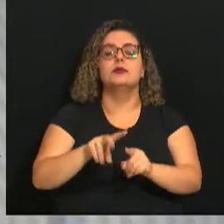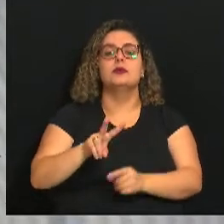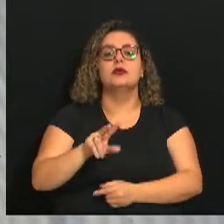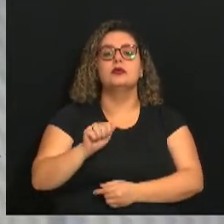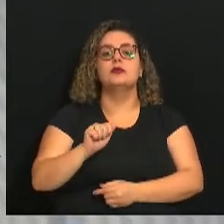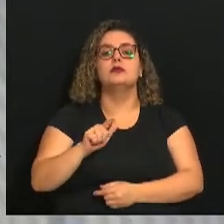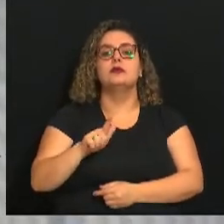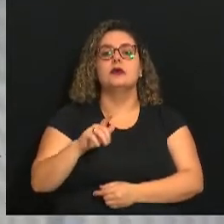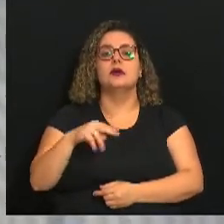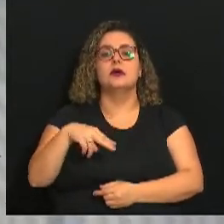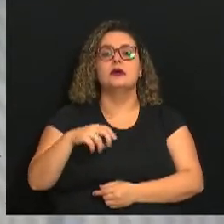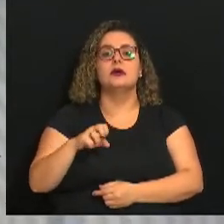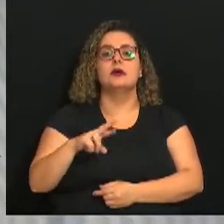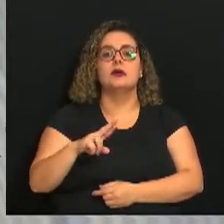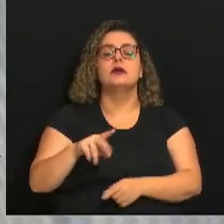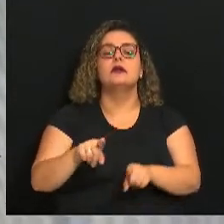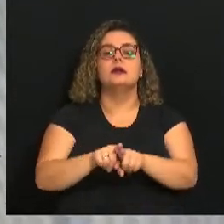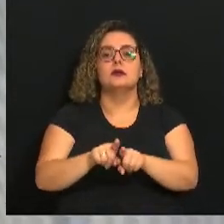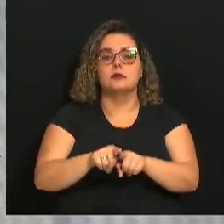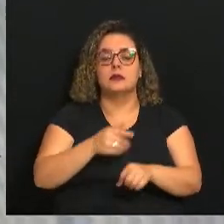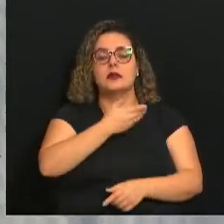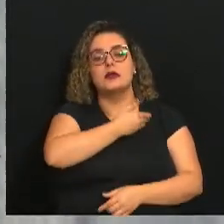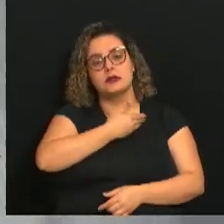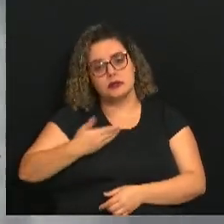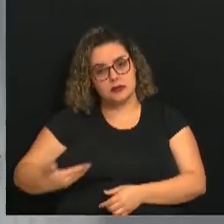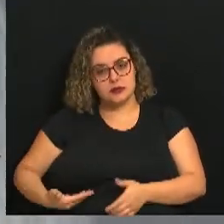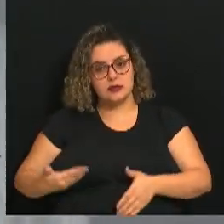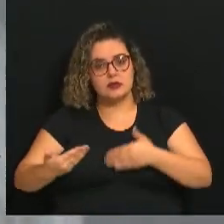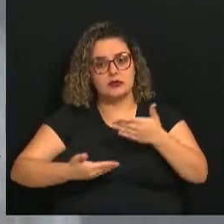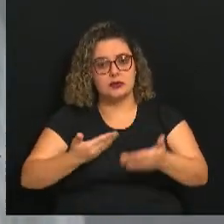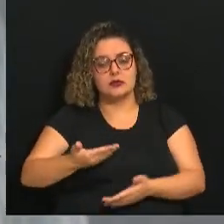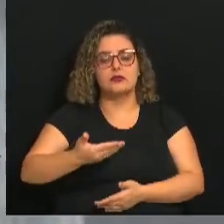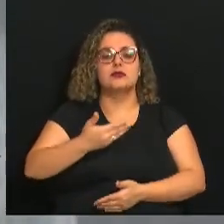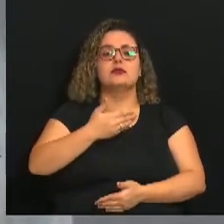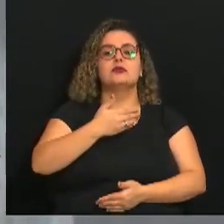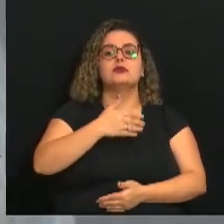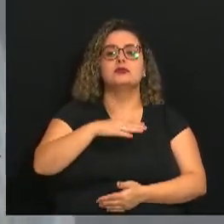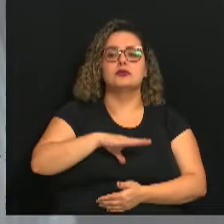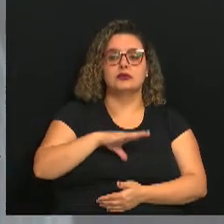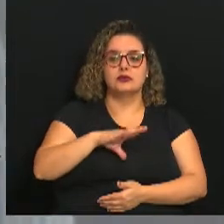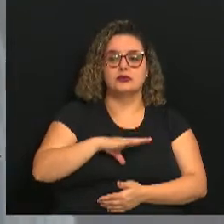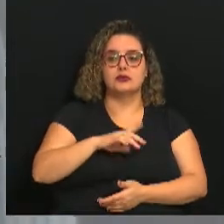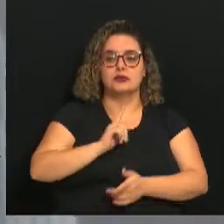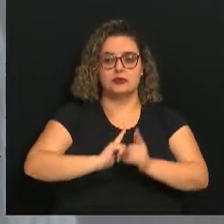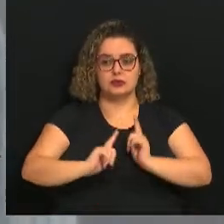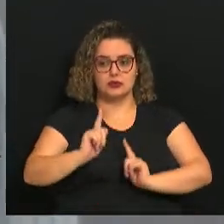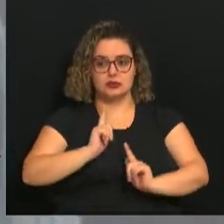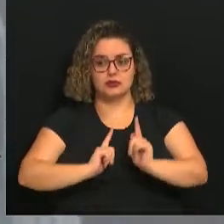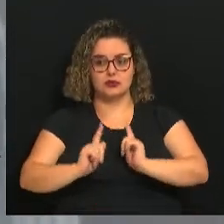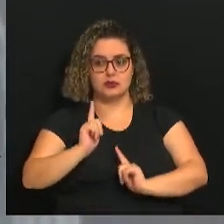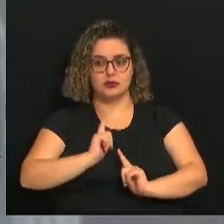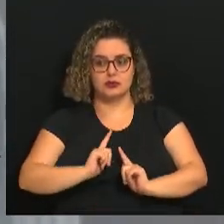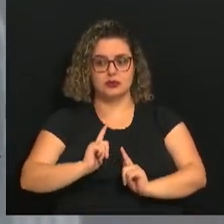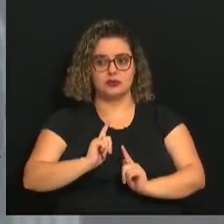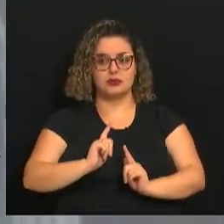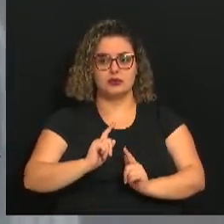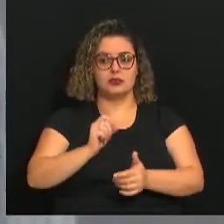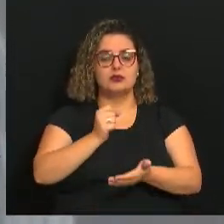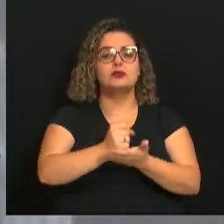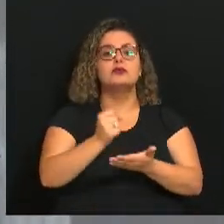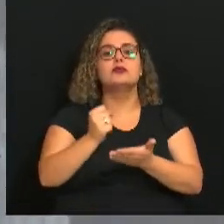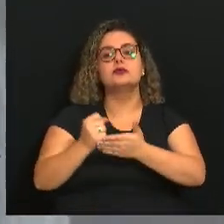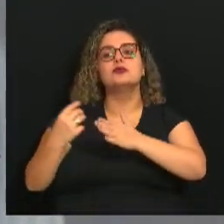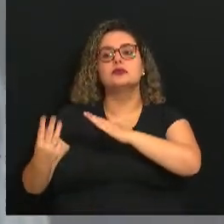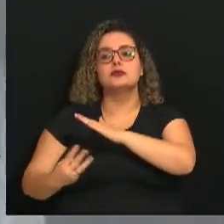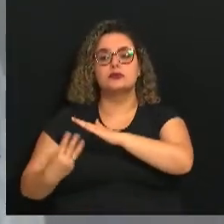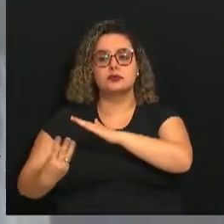que também é servidor municipal e que é o gestor de contratos de empresas terceirizadas